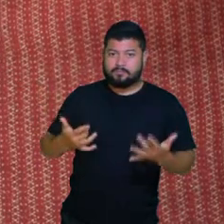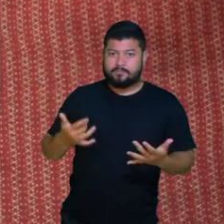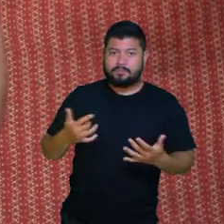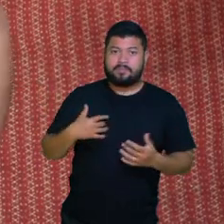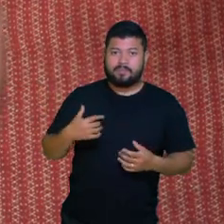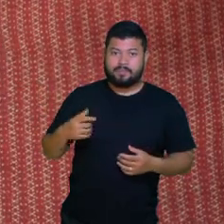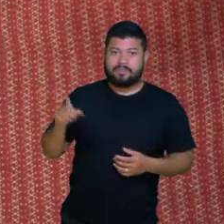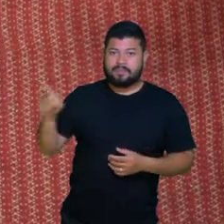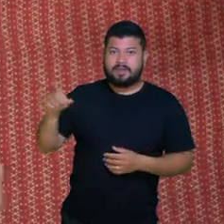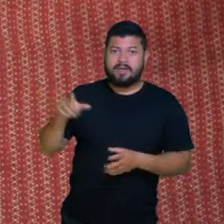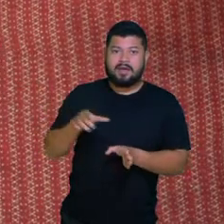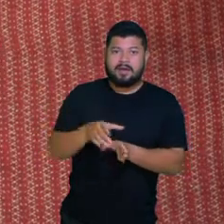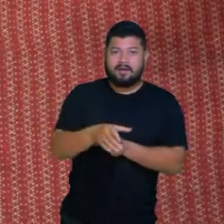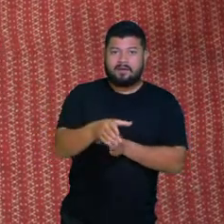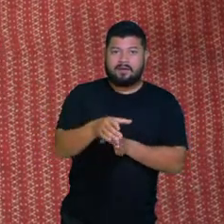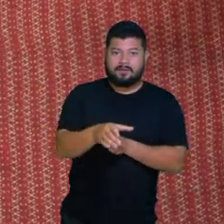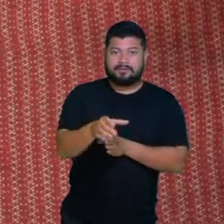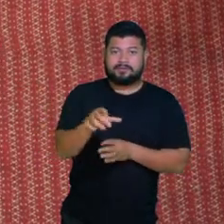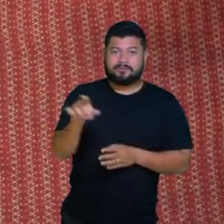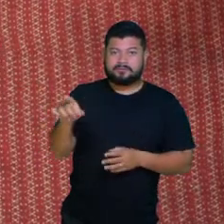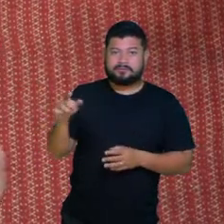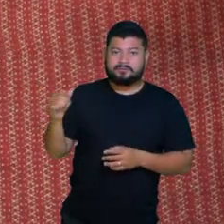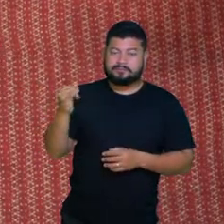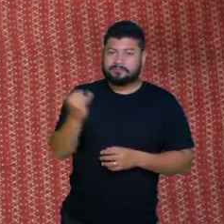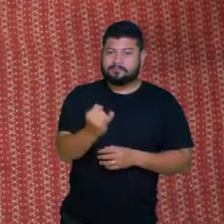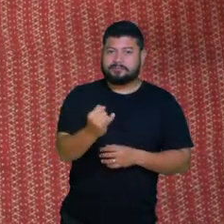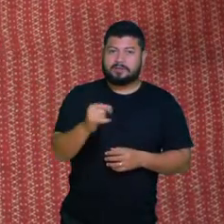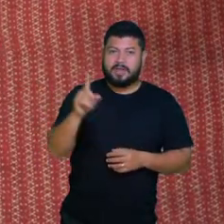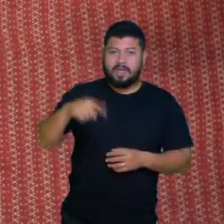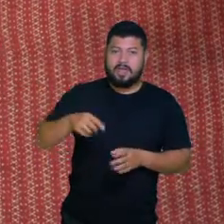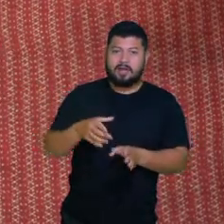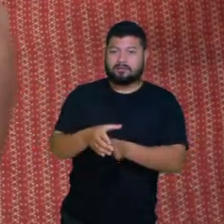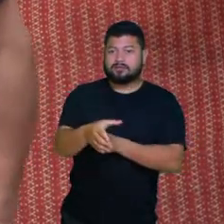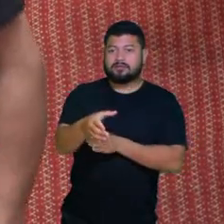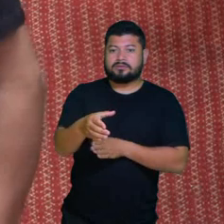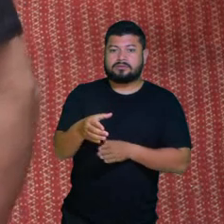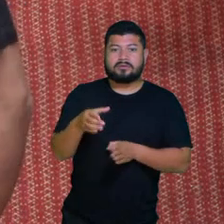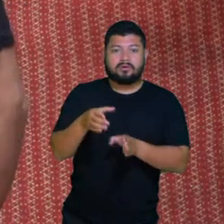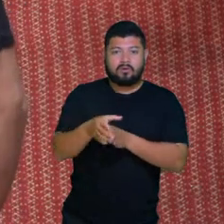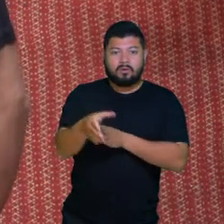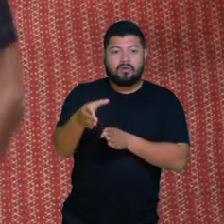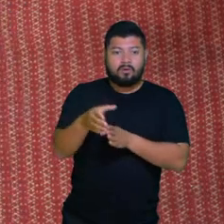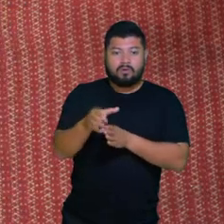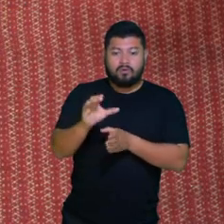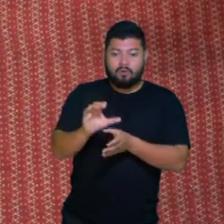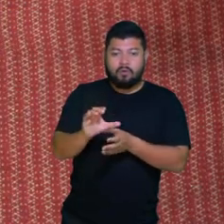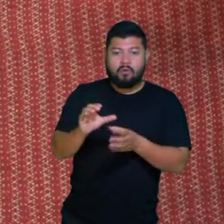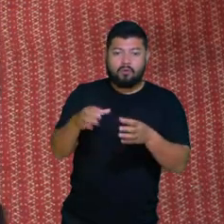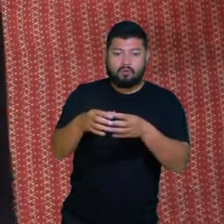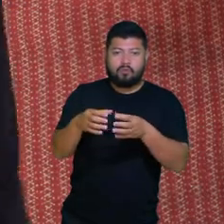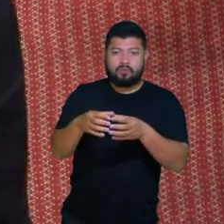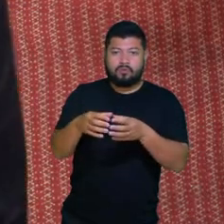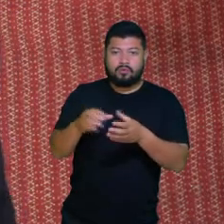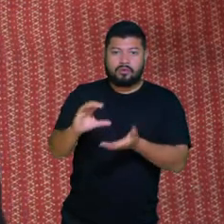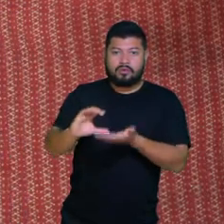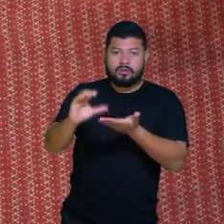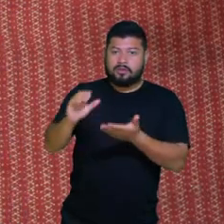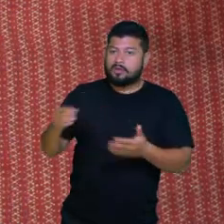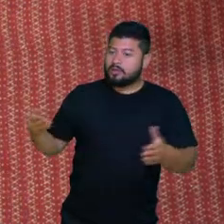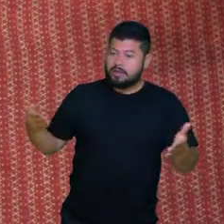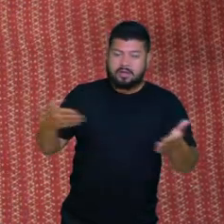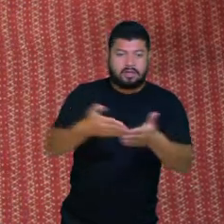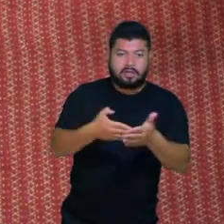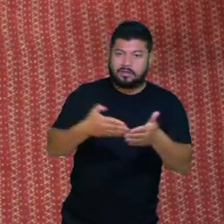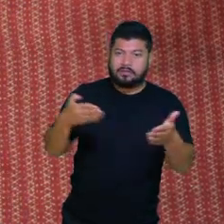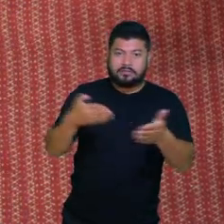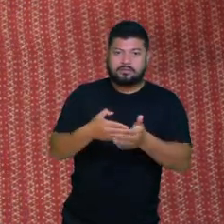conselho e ele de imediato respondeu conselho conselho de Educação Física não deixa entrar não deixa entrar